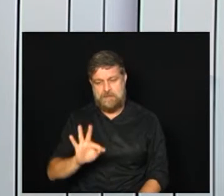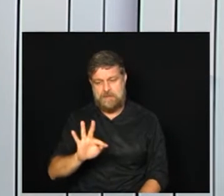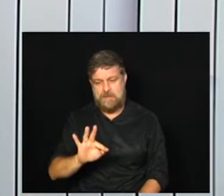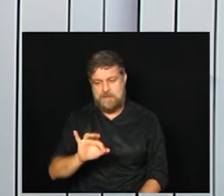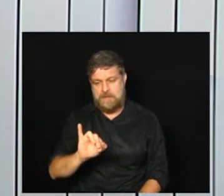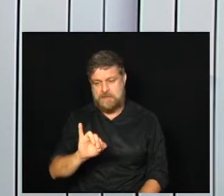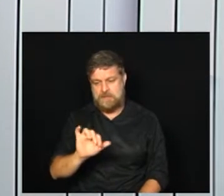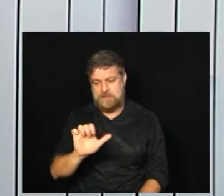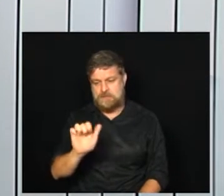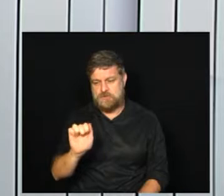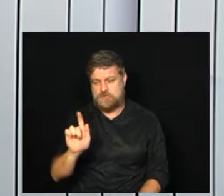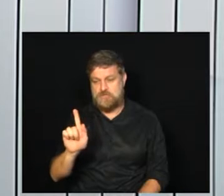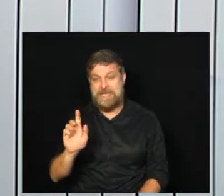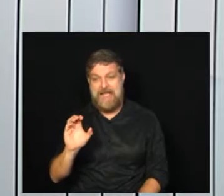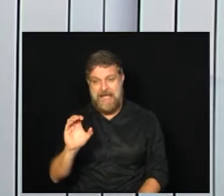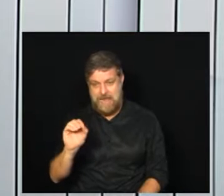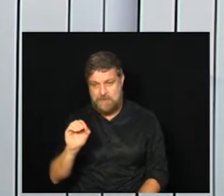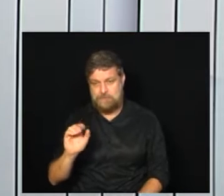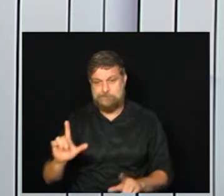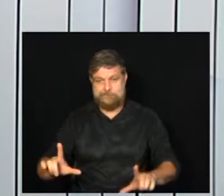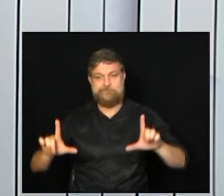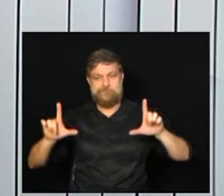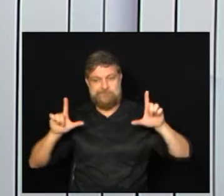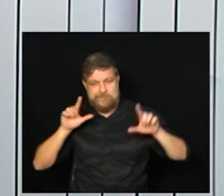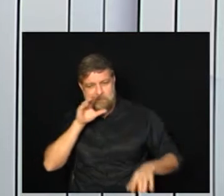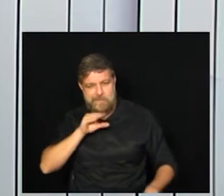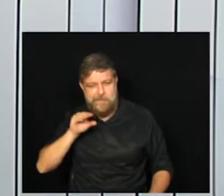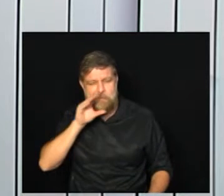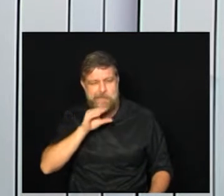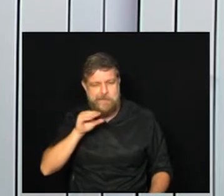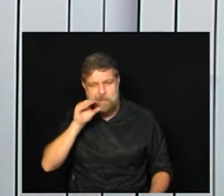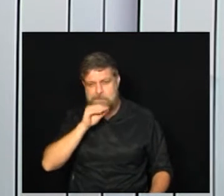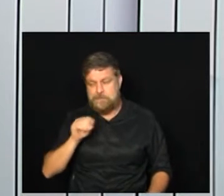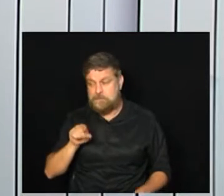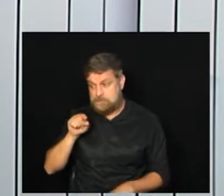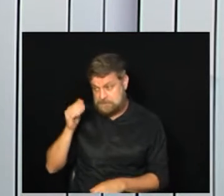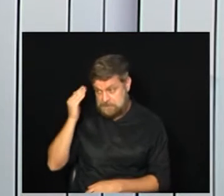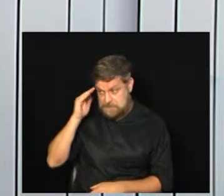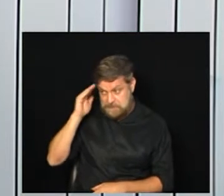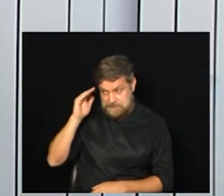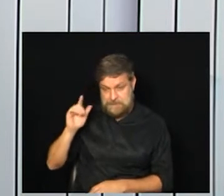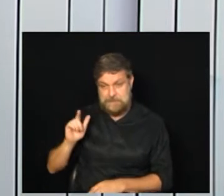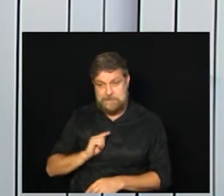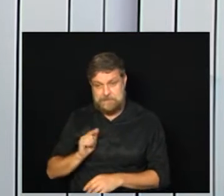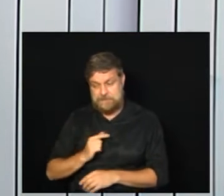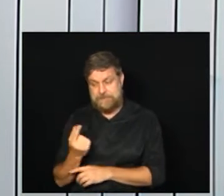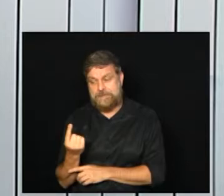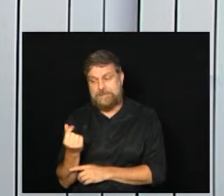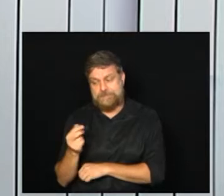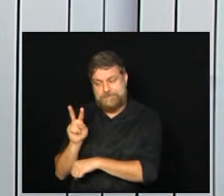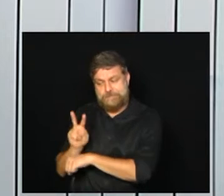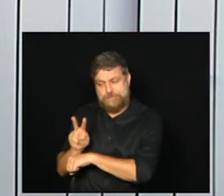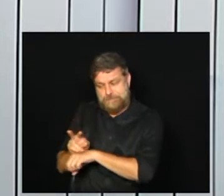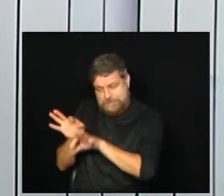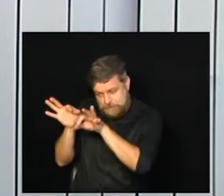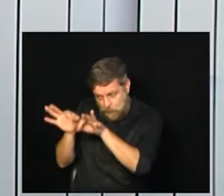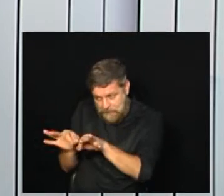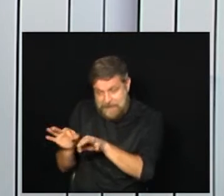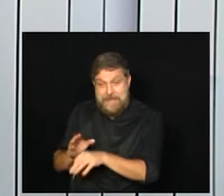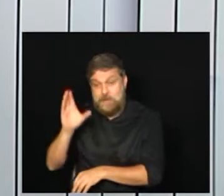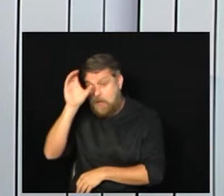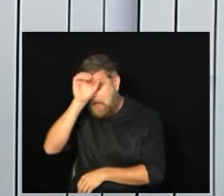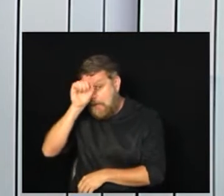aceito o convite para participar aqui do Câmara Notícia e entende que valorizar o próprio dinheiro, aprender